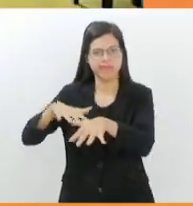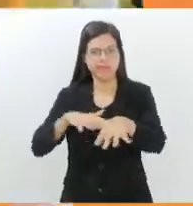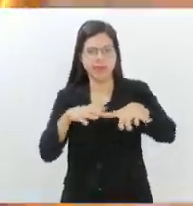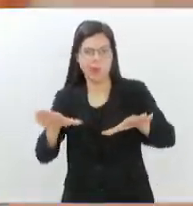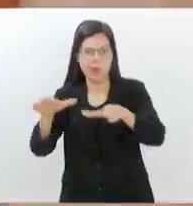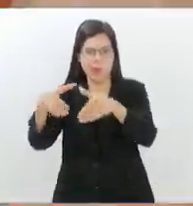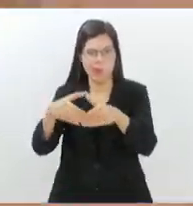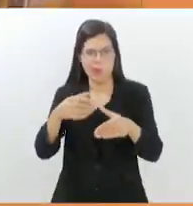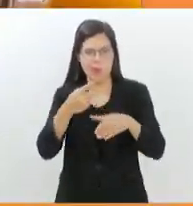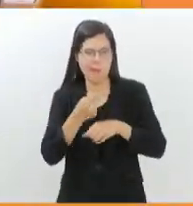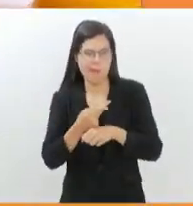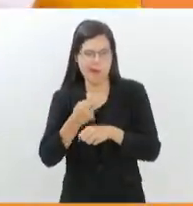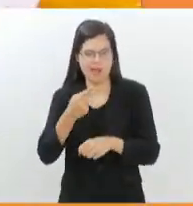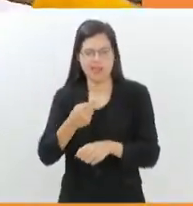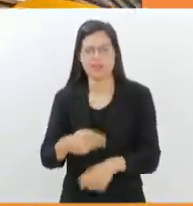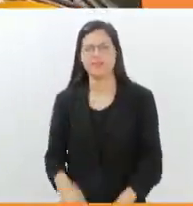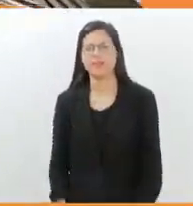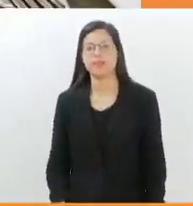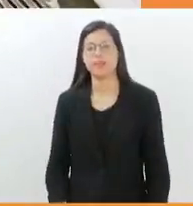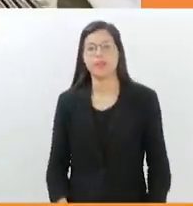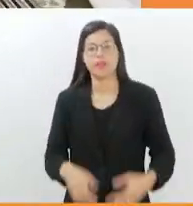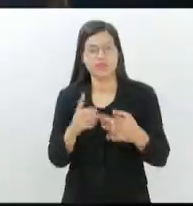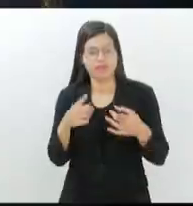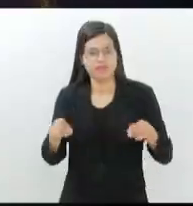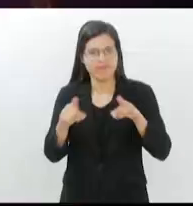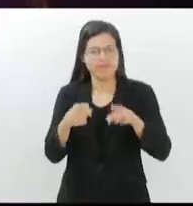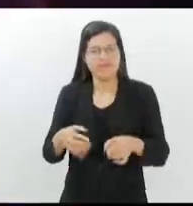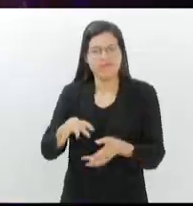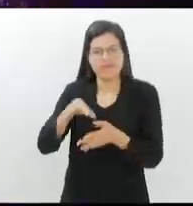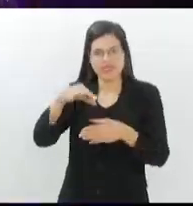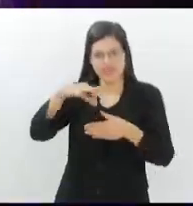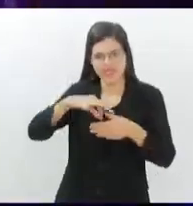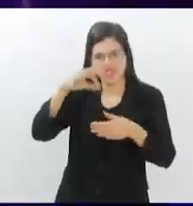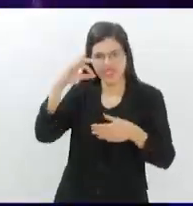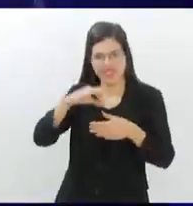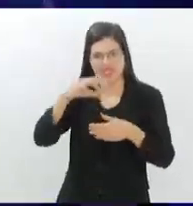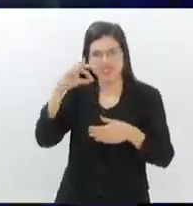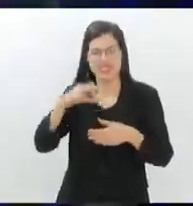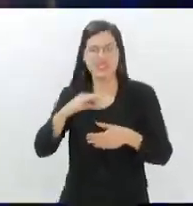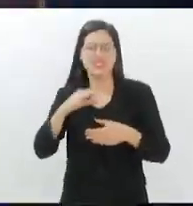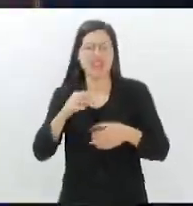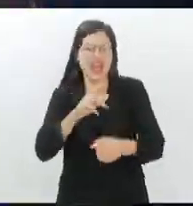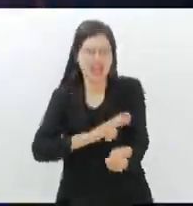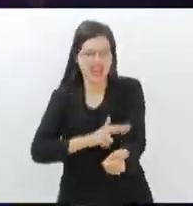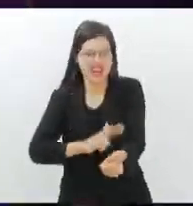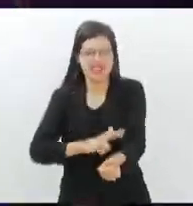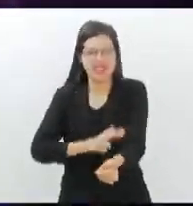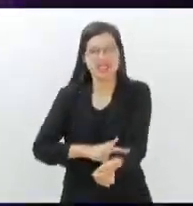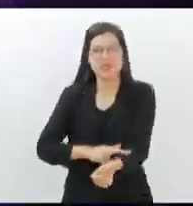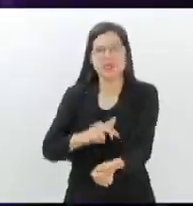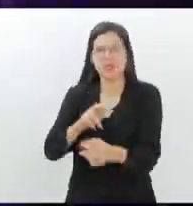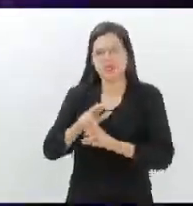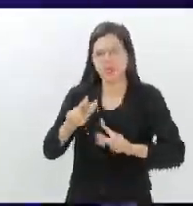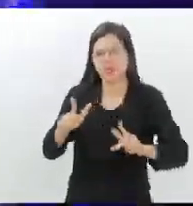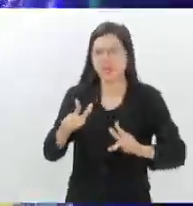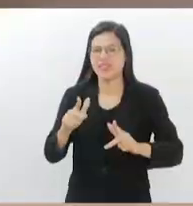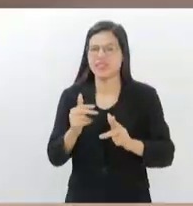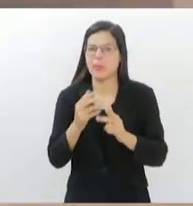Preta. Trilha sonora de chá é em ritmo de flashback. O Bom Dia Alerj começa